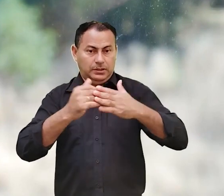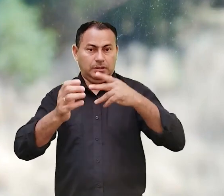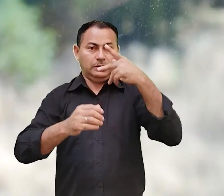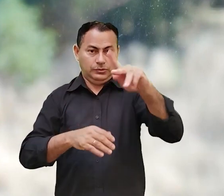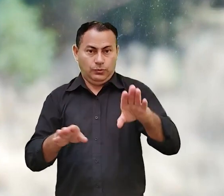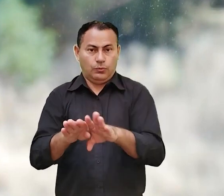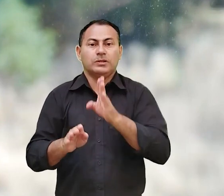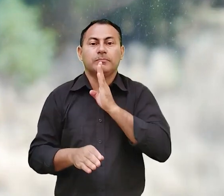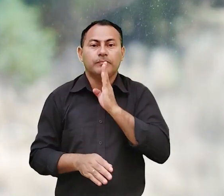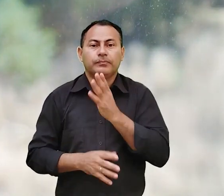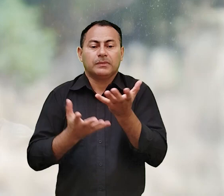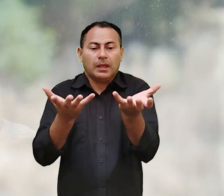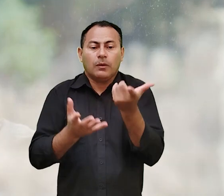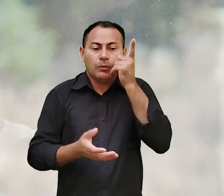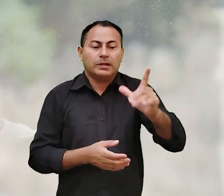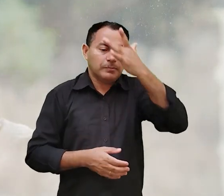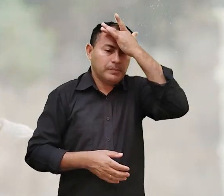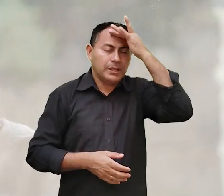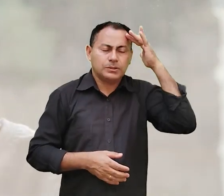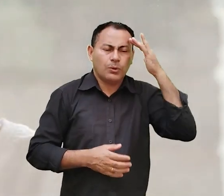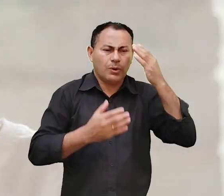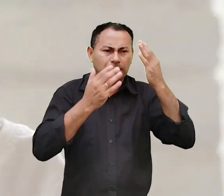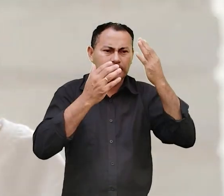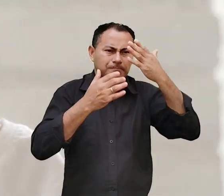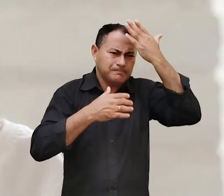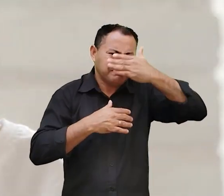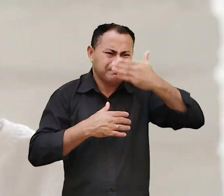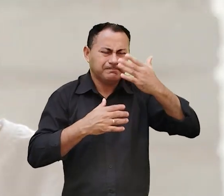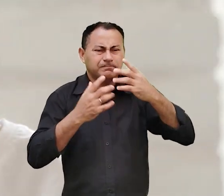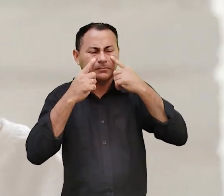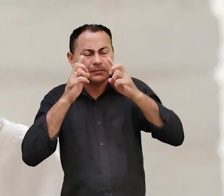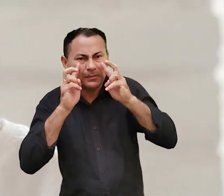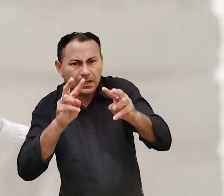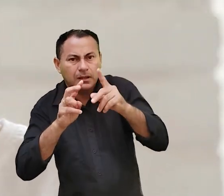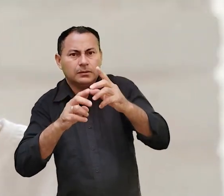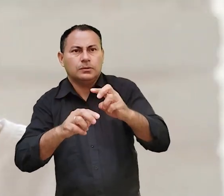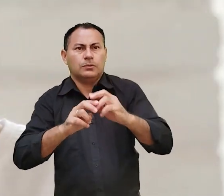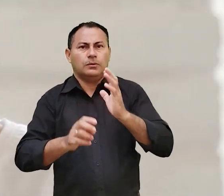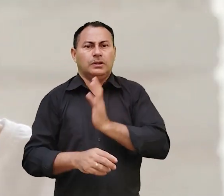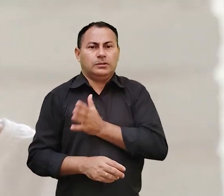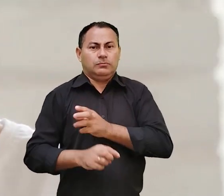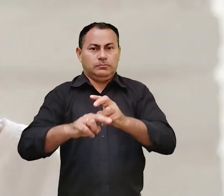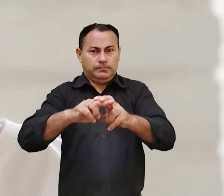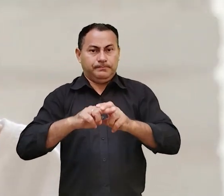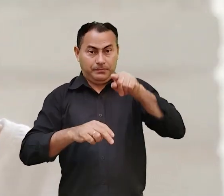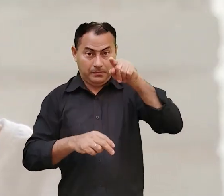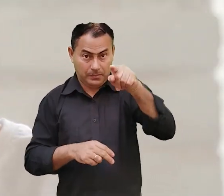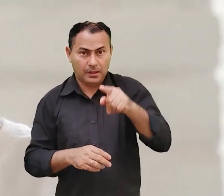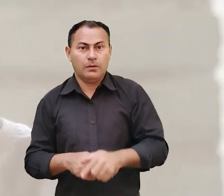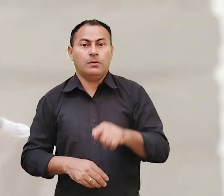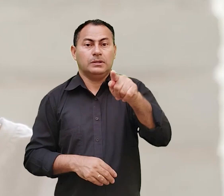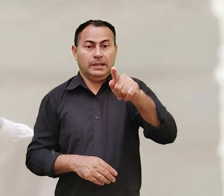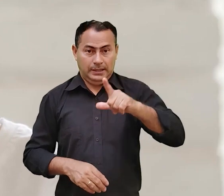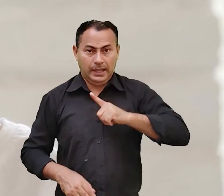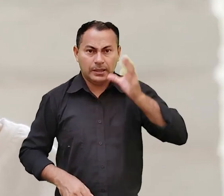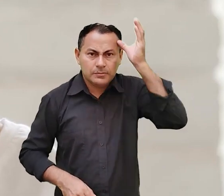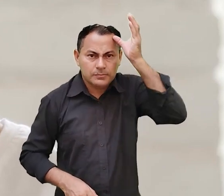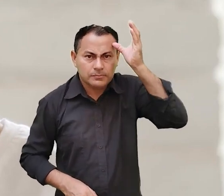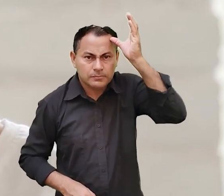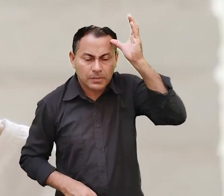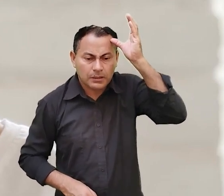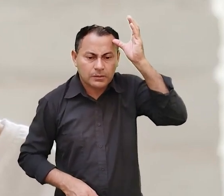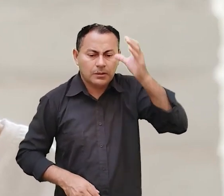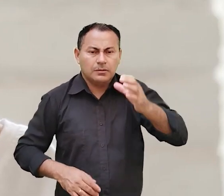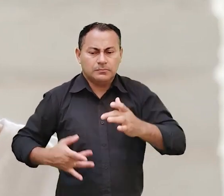seus talentos. Ele quer alcançar os cegos, cativos e feridos de coração através de você. Você tem consciência